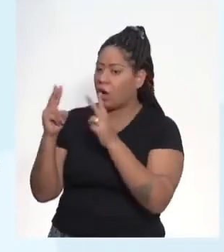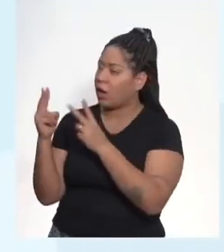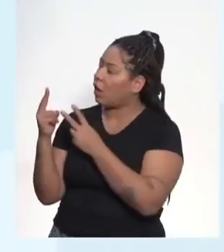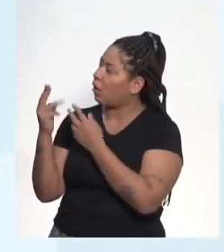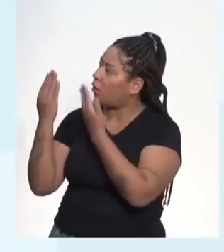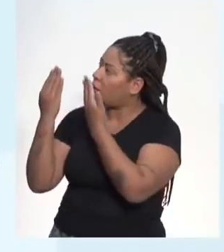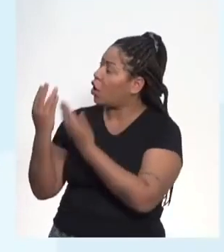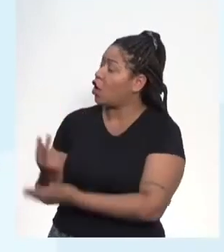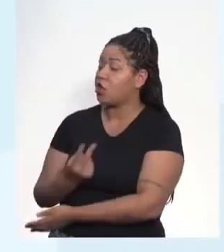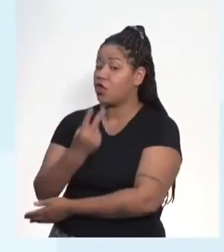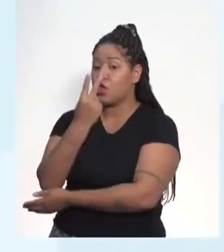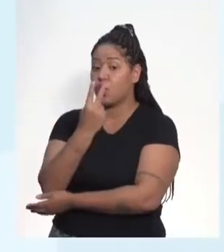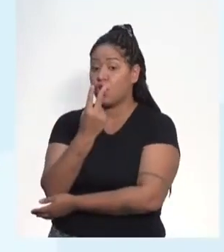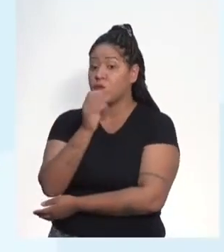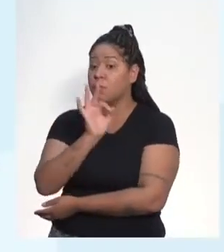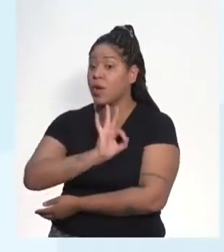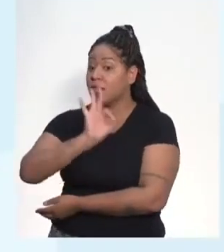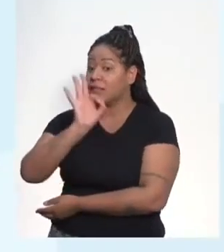aqui? 2%.